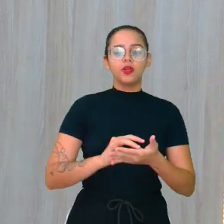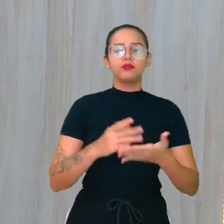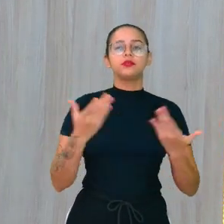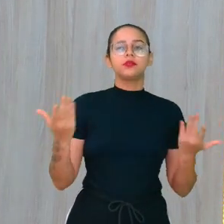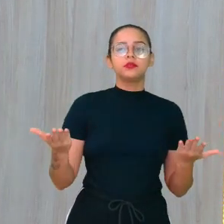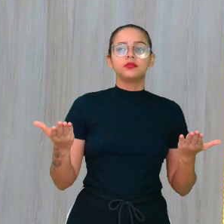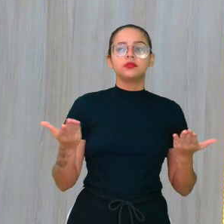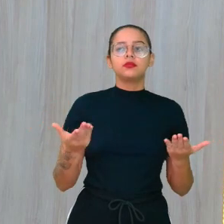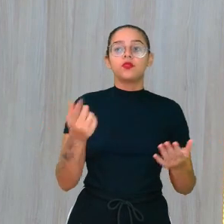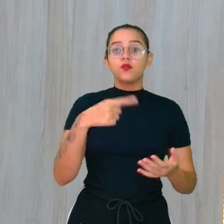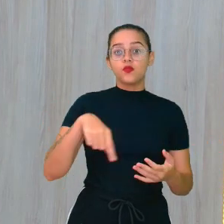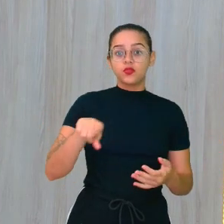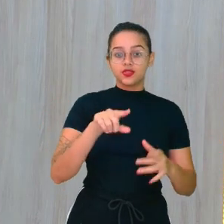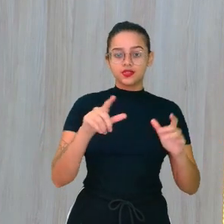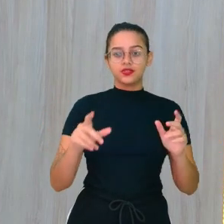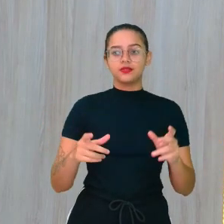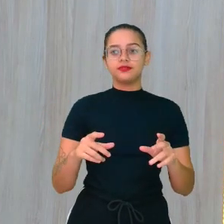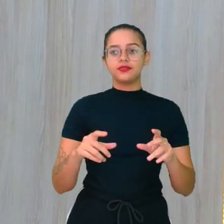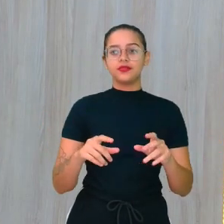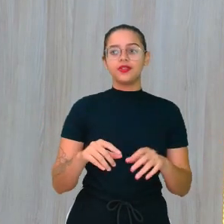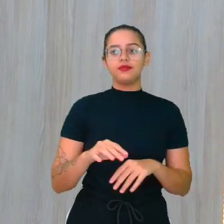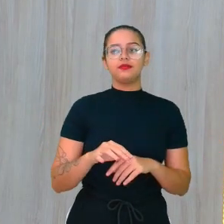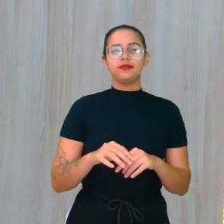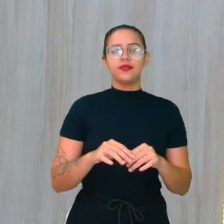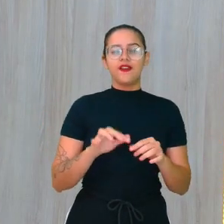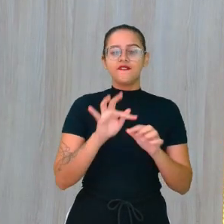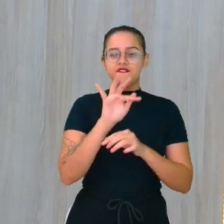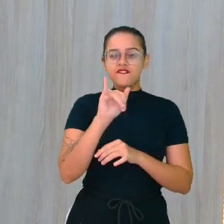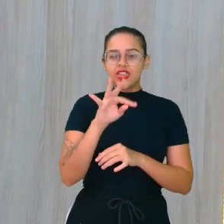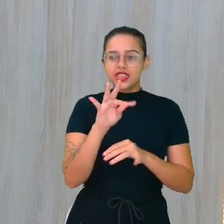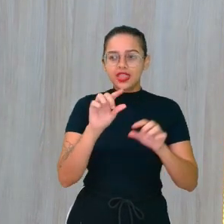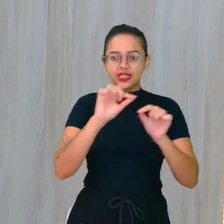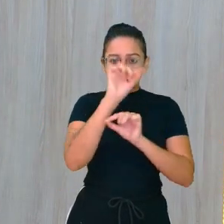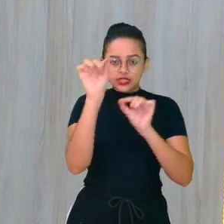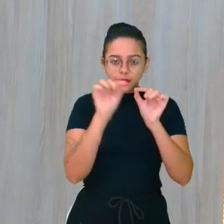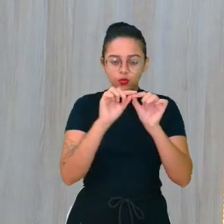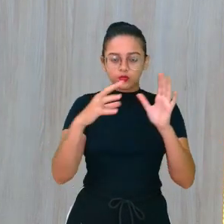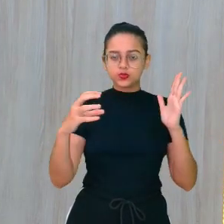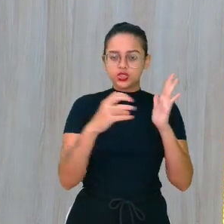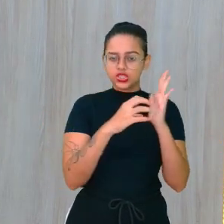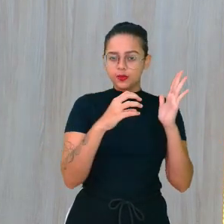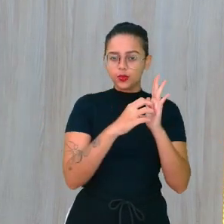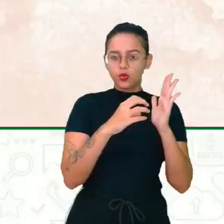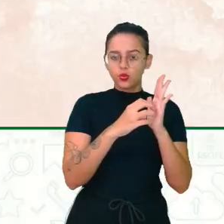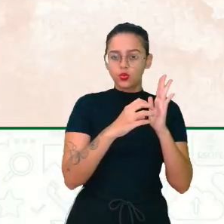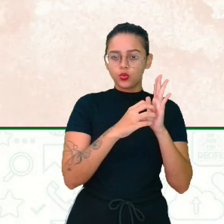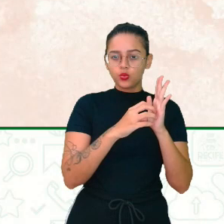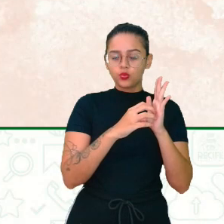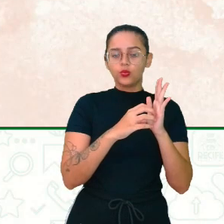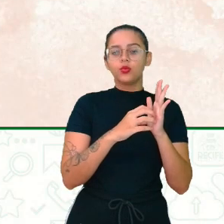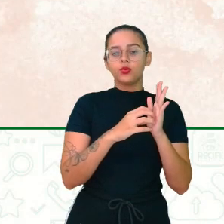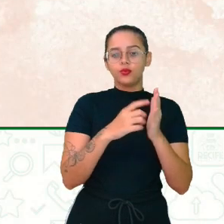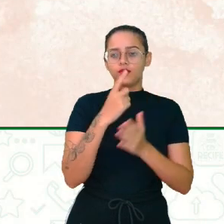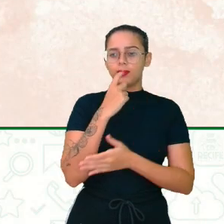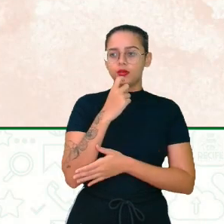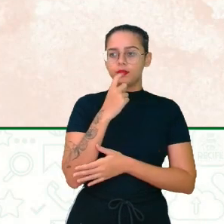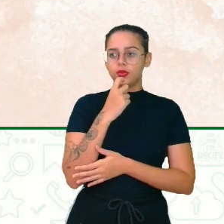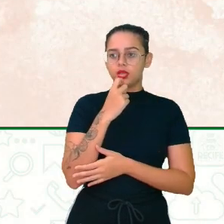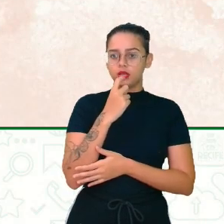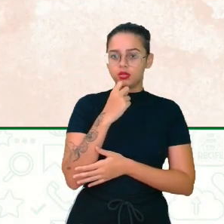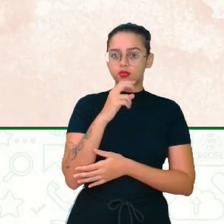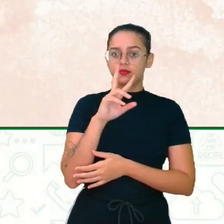aqui para vocês essa fitinha, esse símbolo aqui. Essa fita vermelha é aquele símbolo que